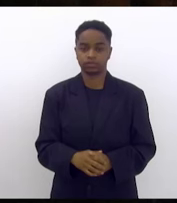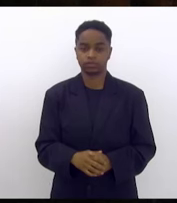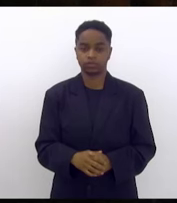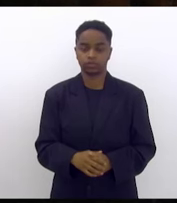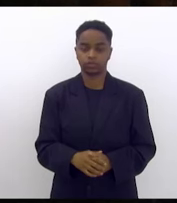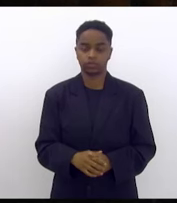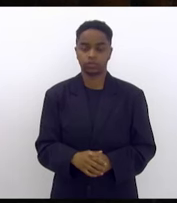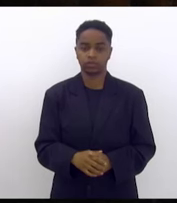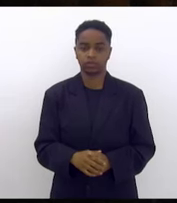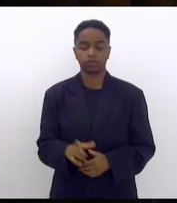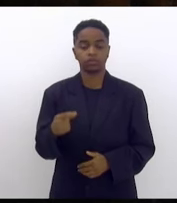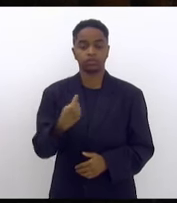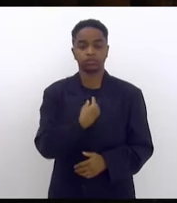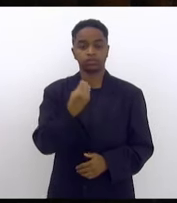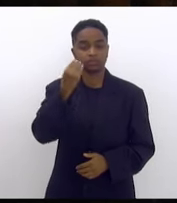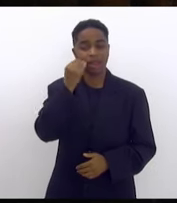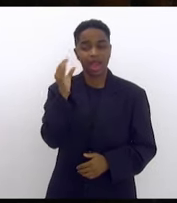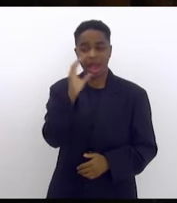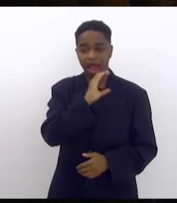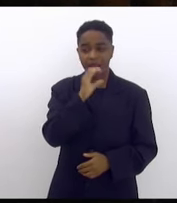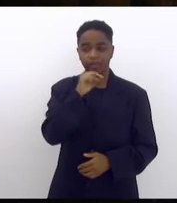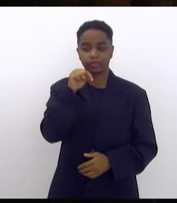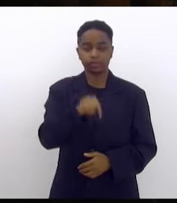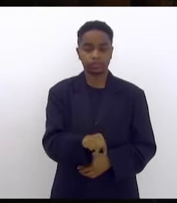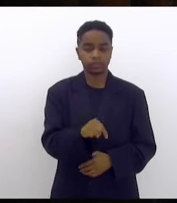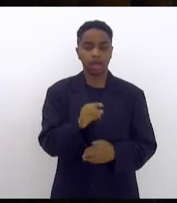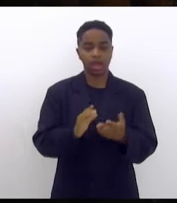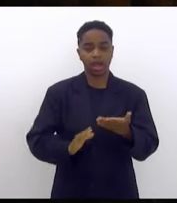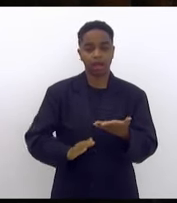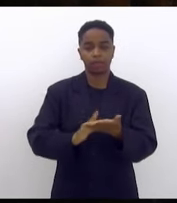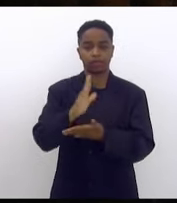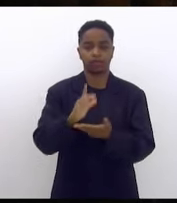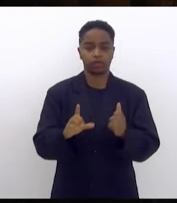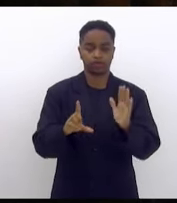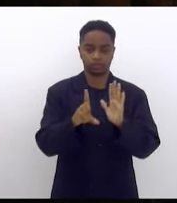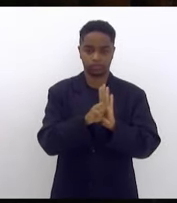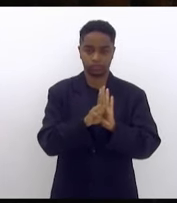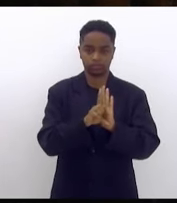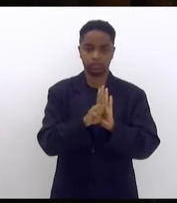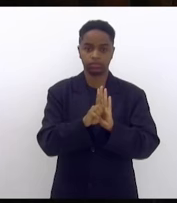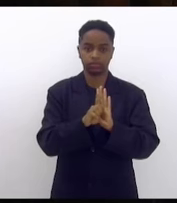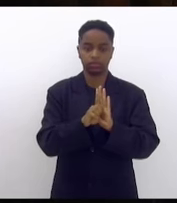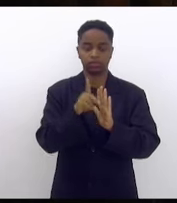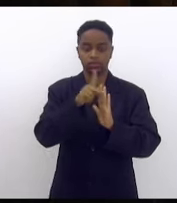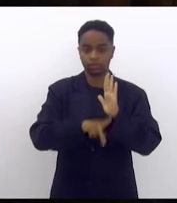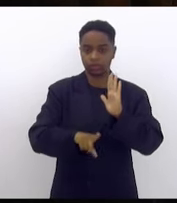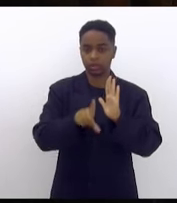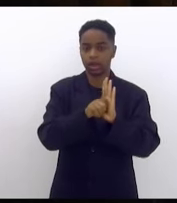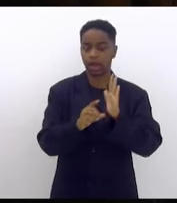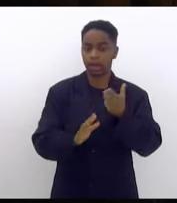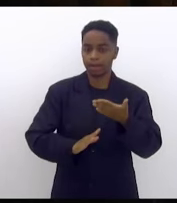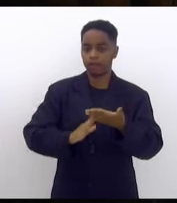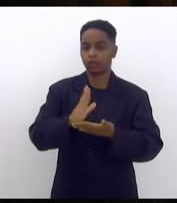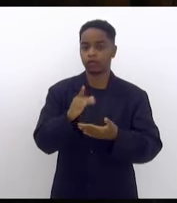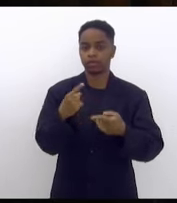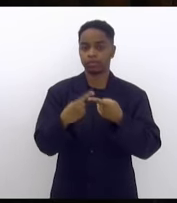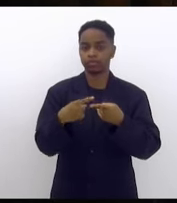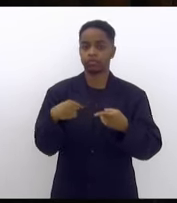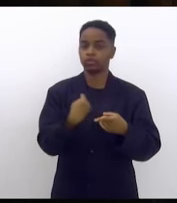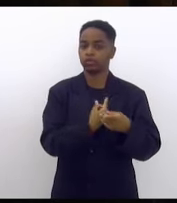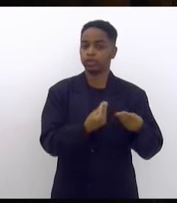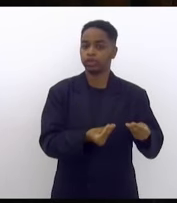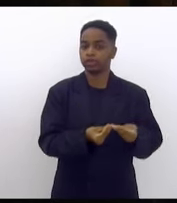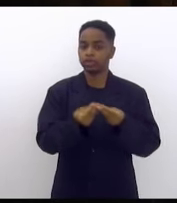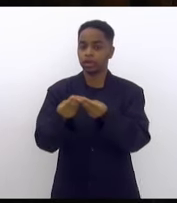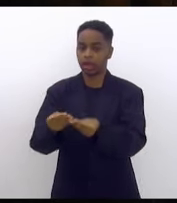Legislativo, imediatamente aprovar essa legislação, esse PL que nós encaminhamos a esta Casa de